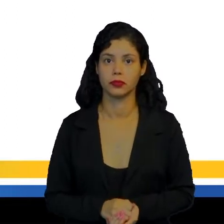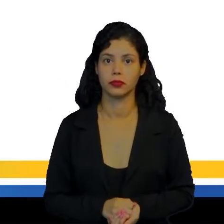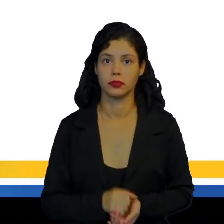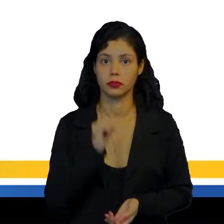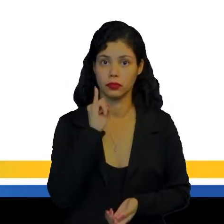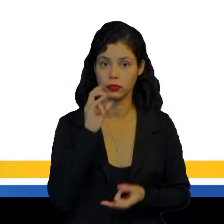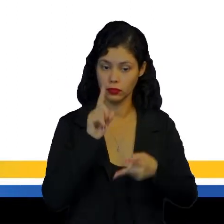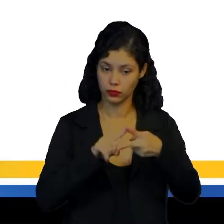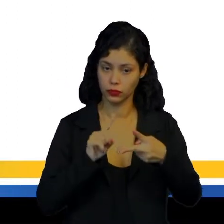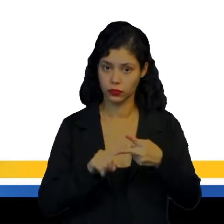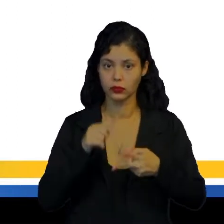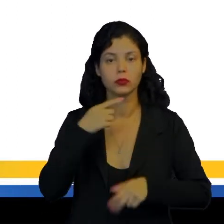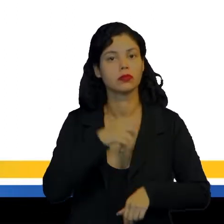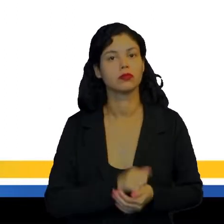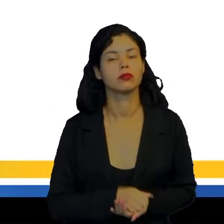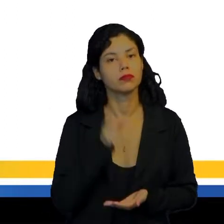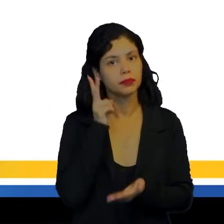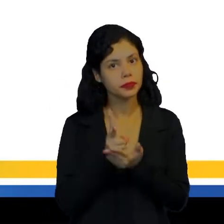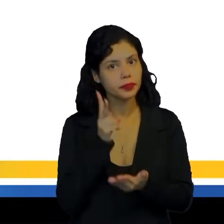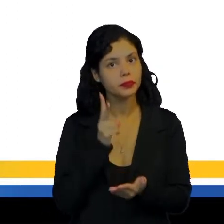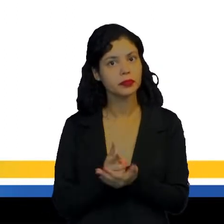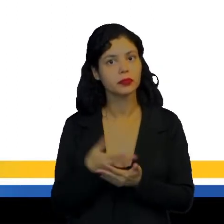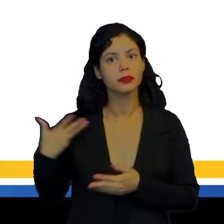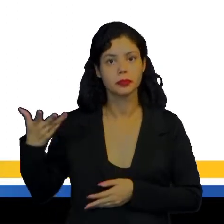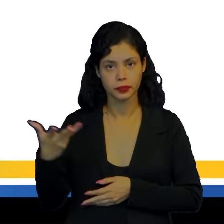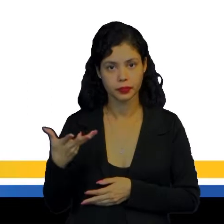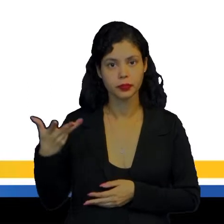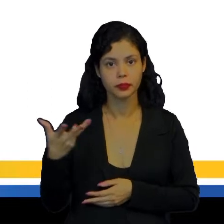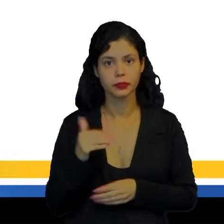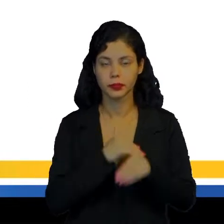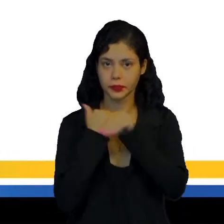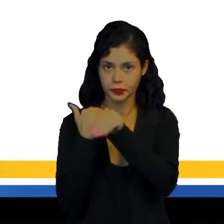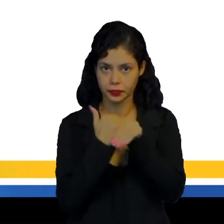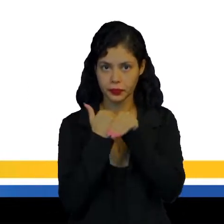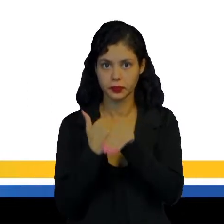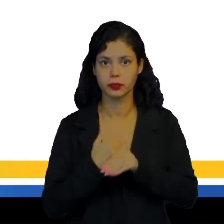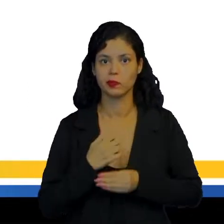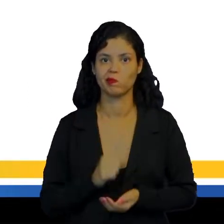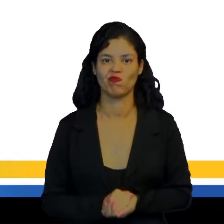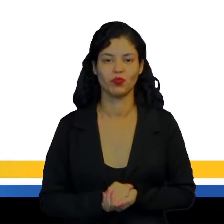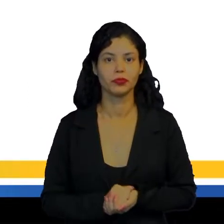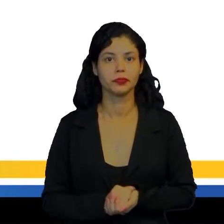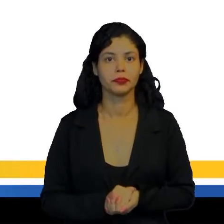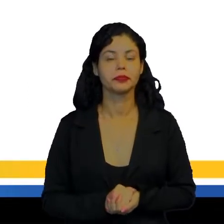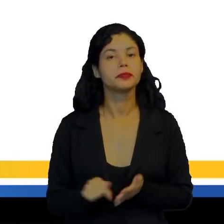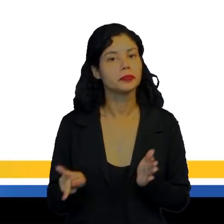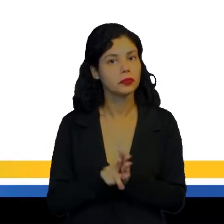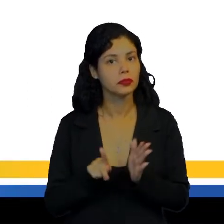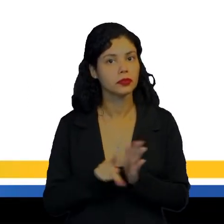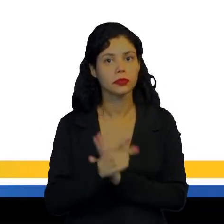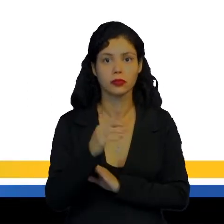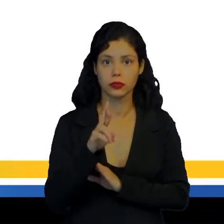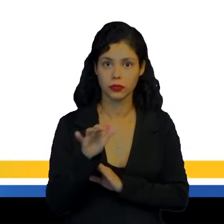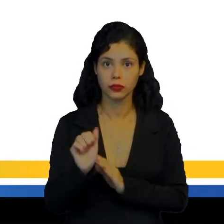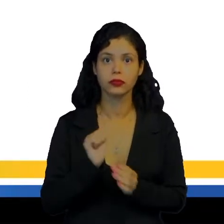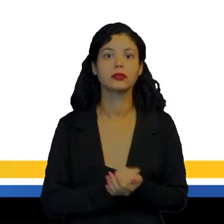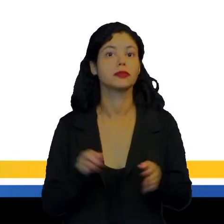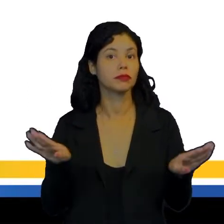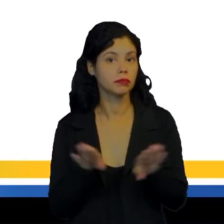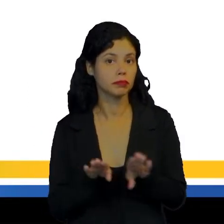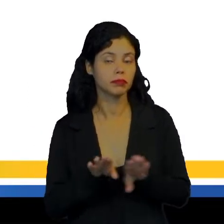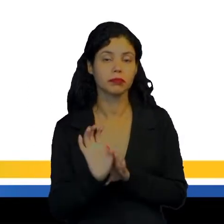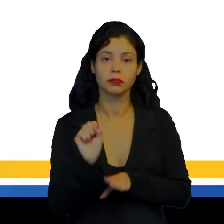se duas potências da mesma base são iguais, os expoentes dessa potência também